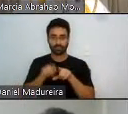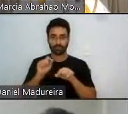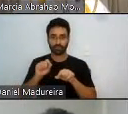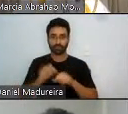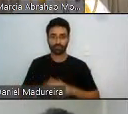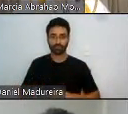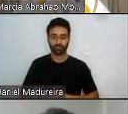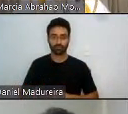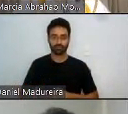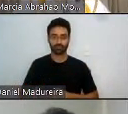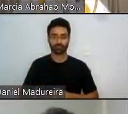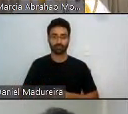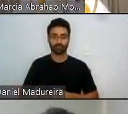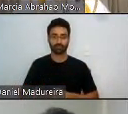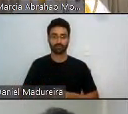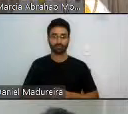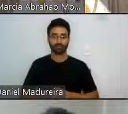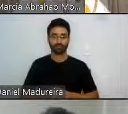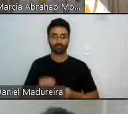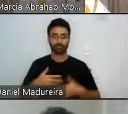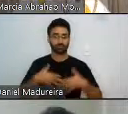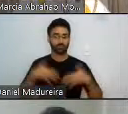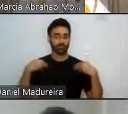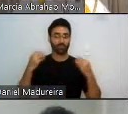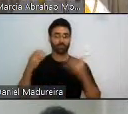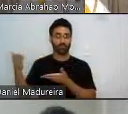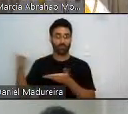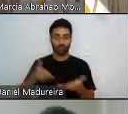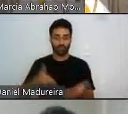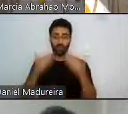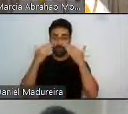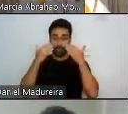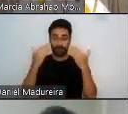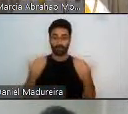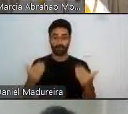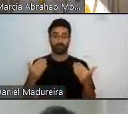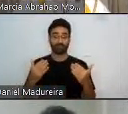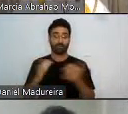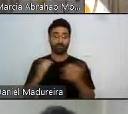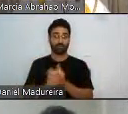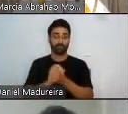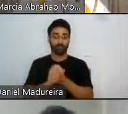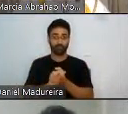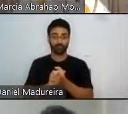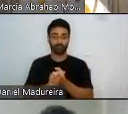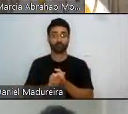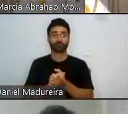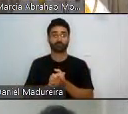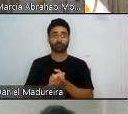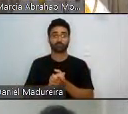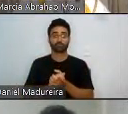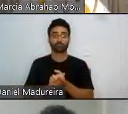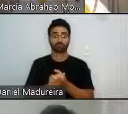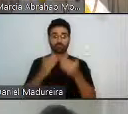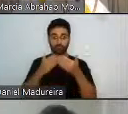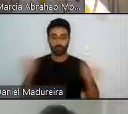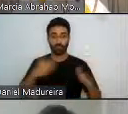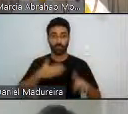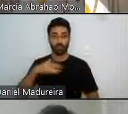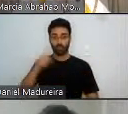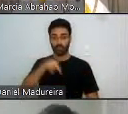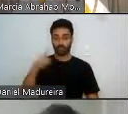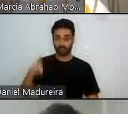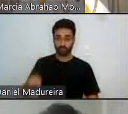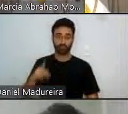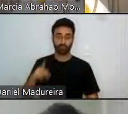and colleague of so many decades, Noam Chomsky, as he receives the honor of a degree of Doctor Honoris Causa from the University of